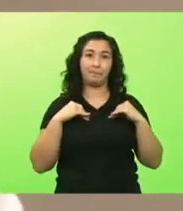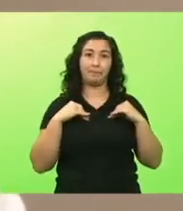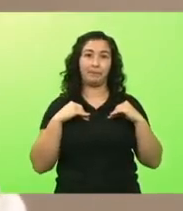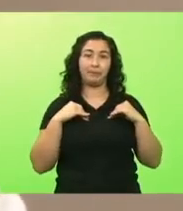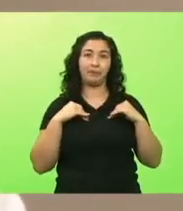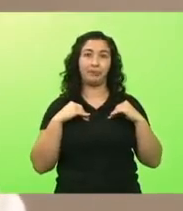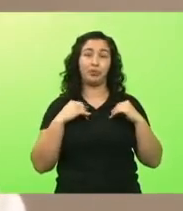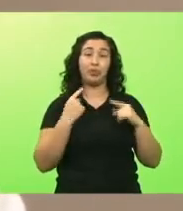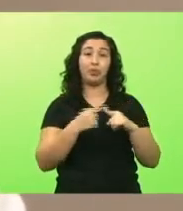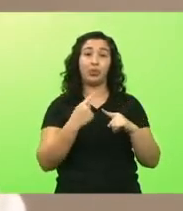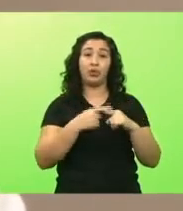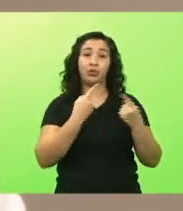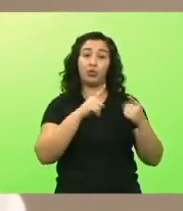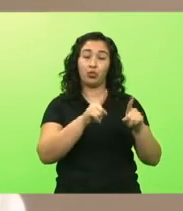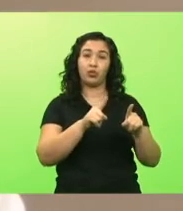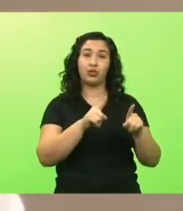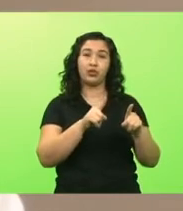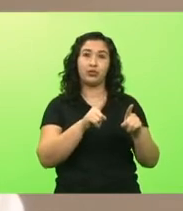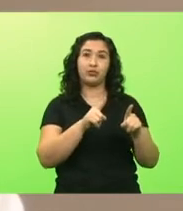contrário, porque...